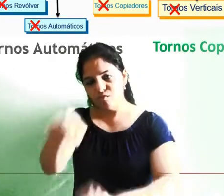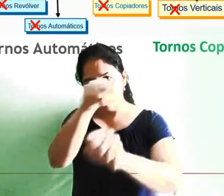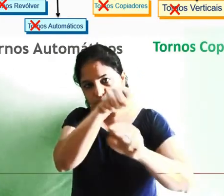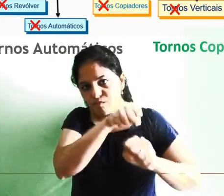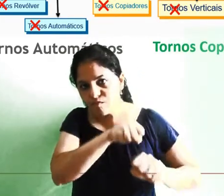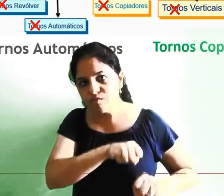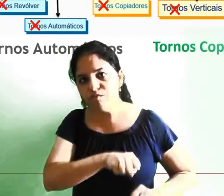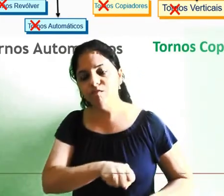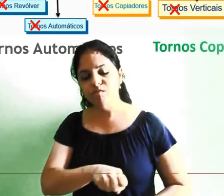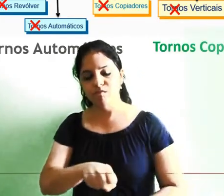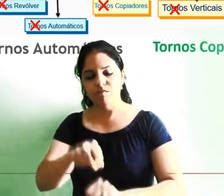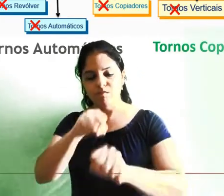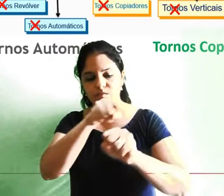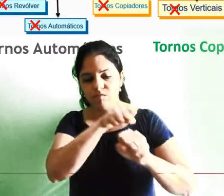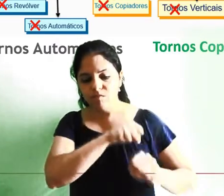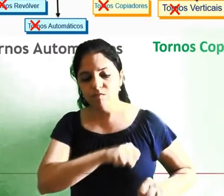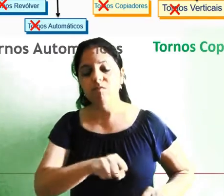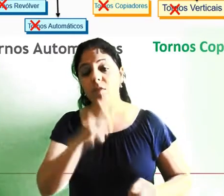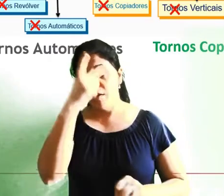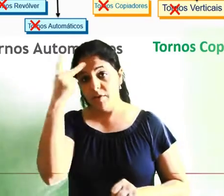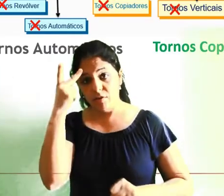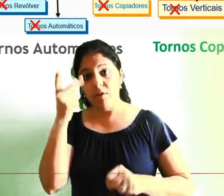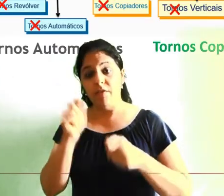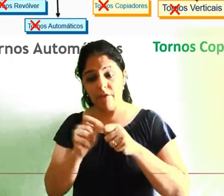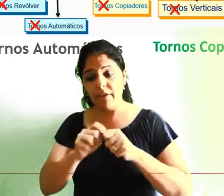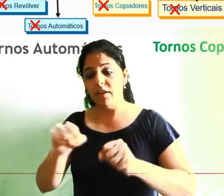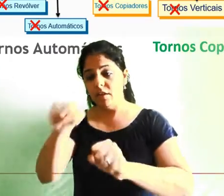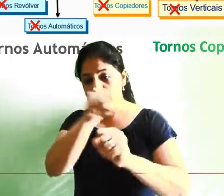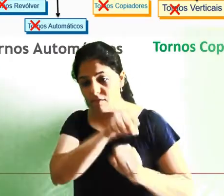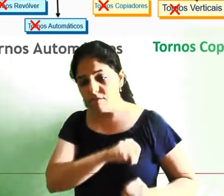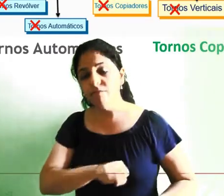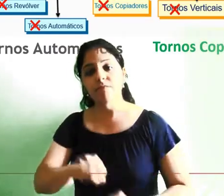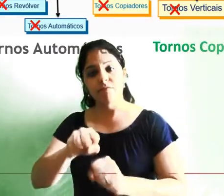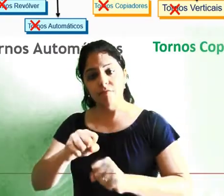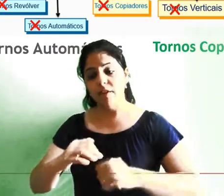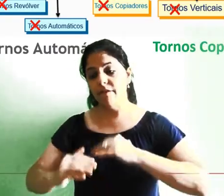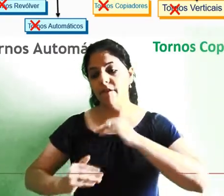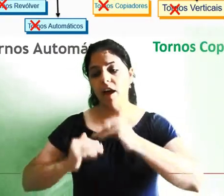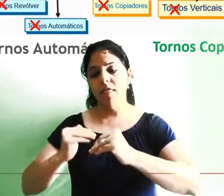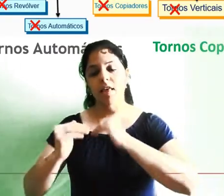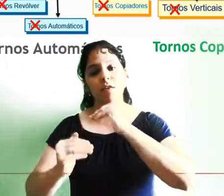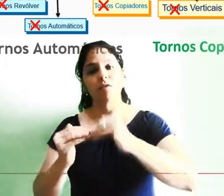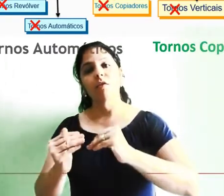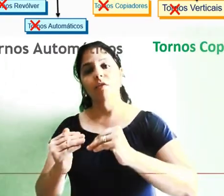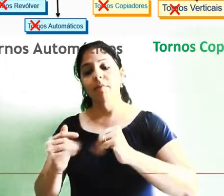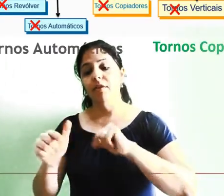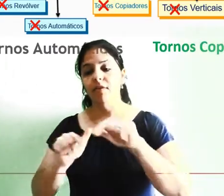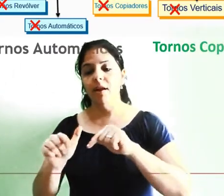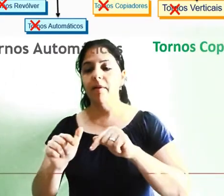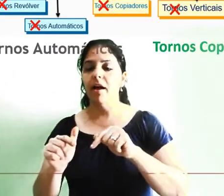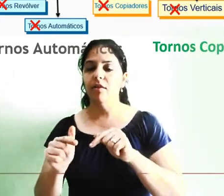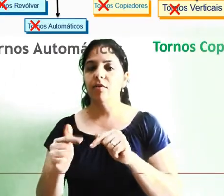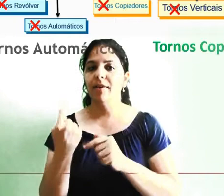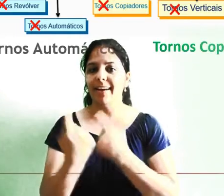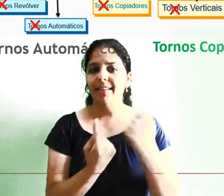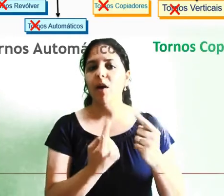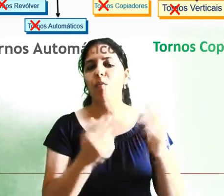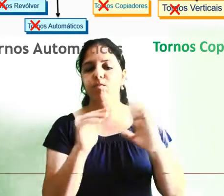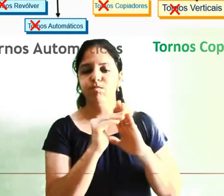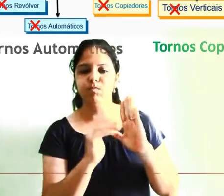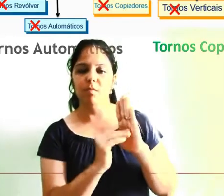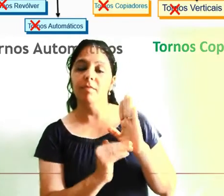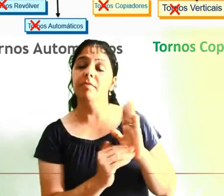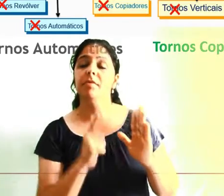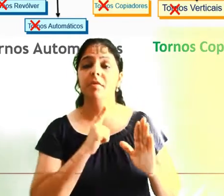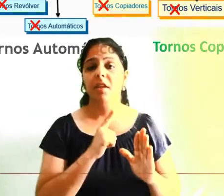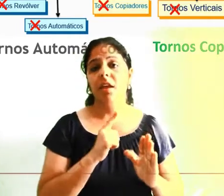vai movimentando de acordo com o que o operador faz, ela avança e vai produzindo um tipo de operação. Então, tem